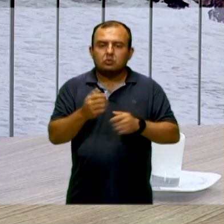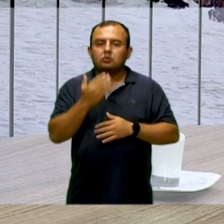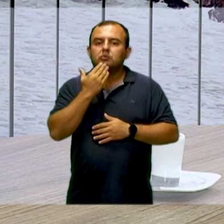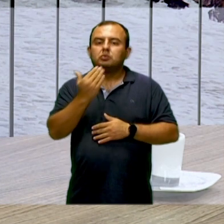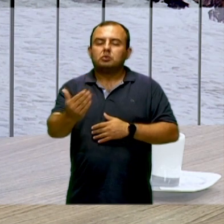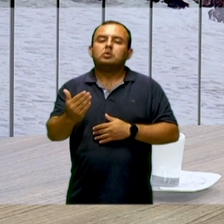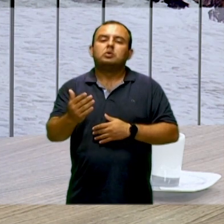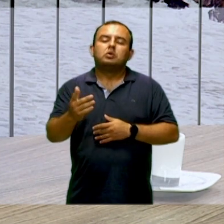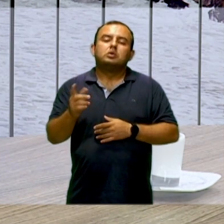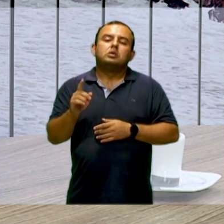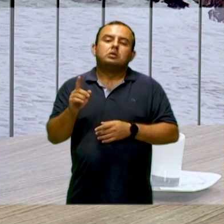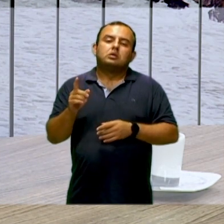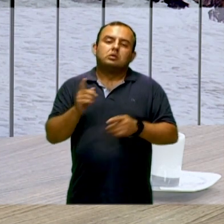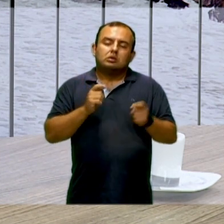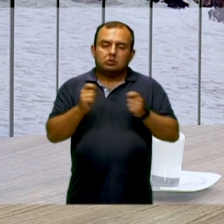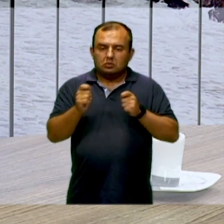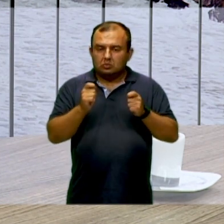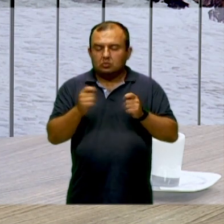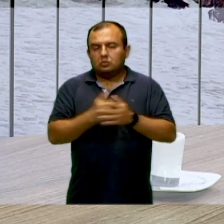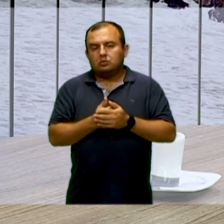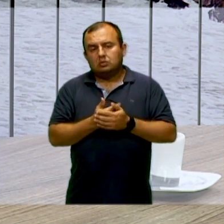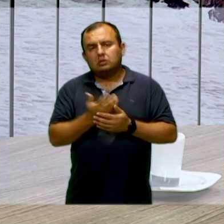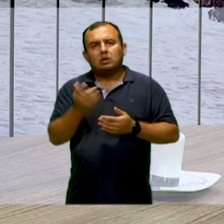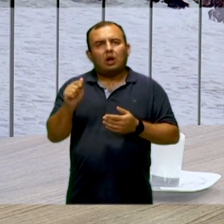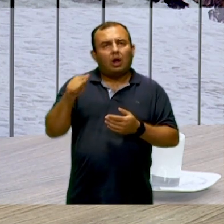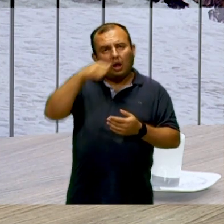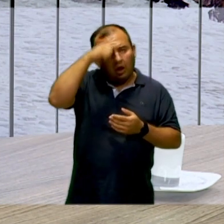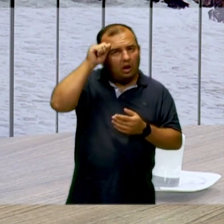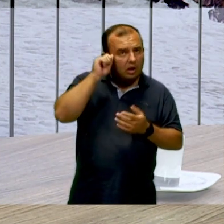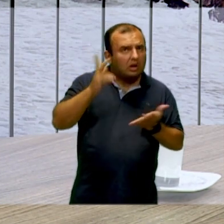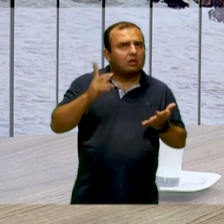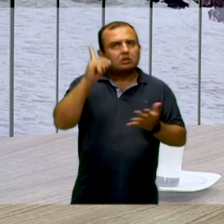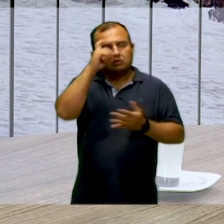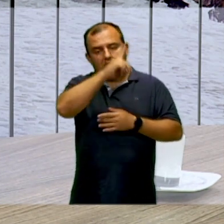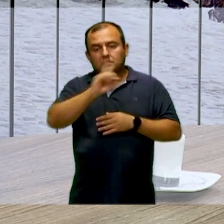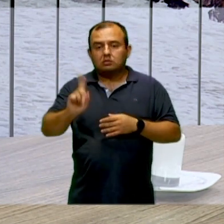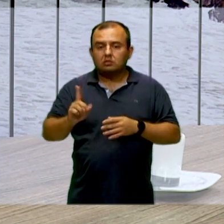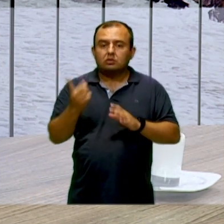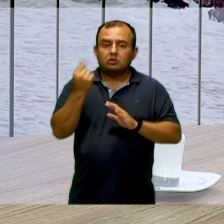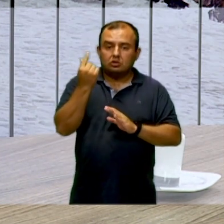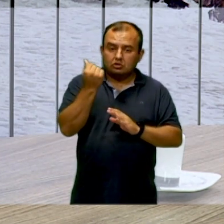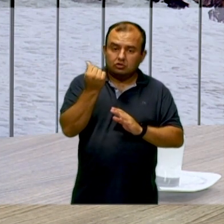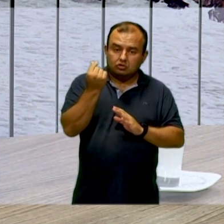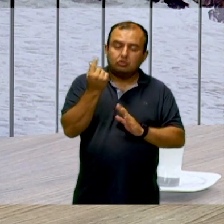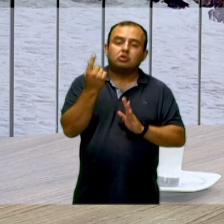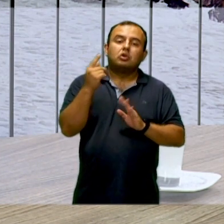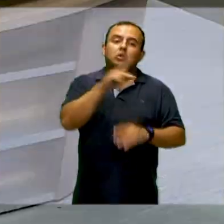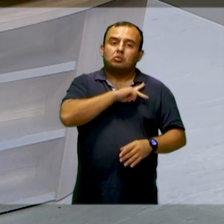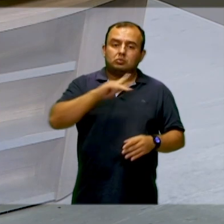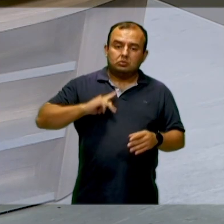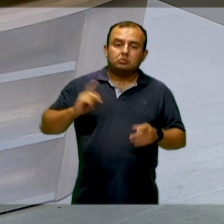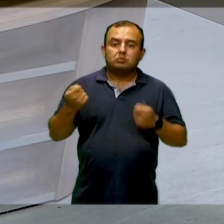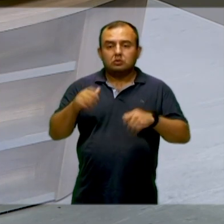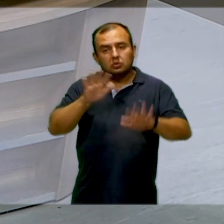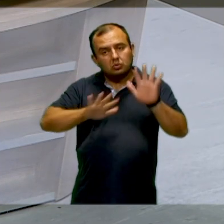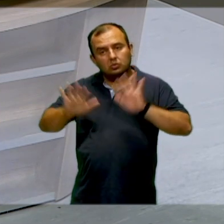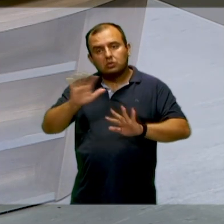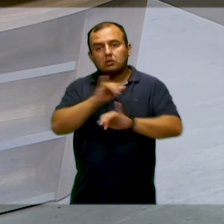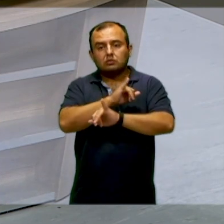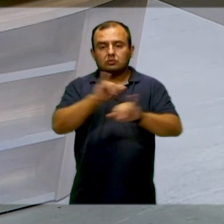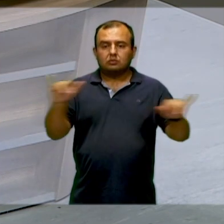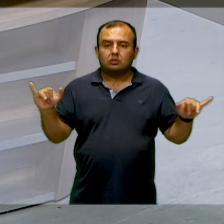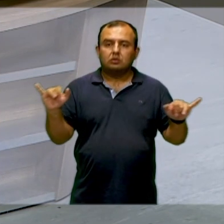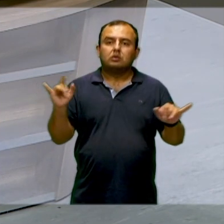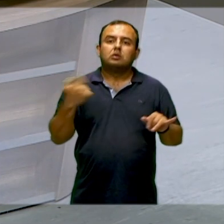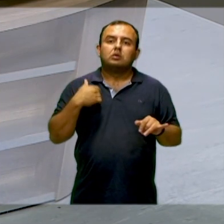da Controladoria. Então, as pessoas disseram, não estão querendo dificultar. Não é querendo dificultar. É dinheiro público. É bom, tem que ter cuidado, né? Bom aqui registrar que,